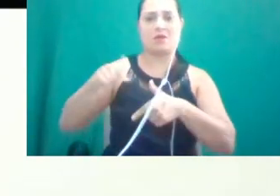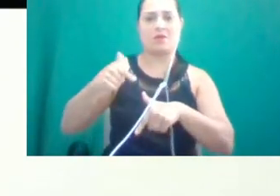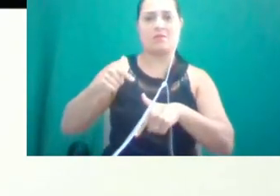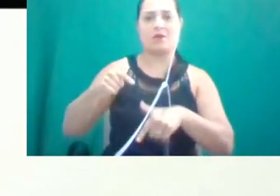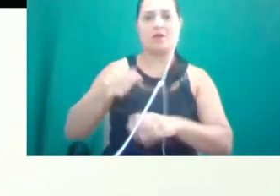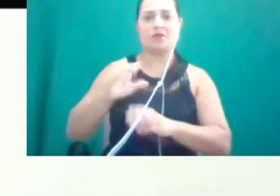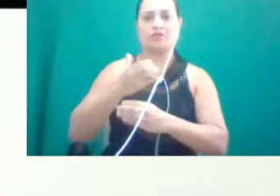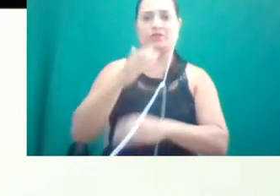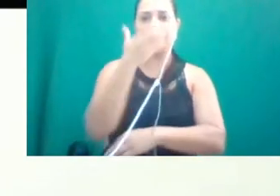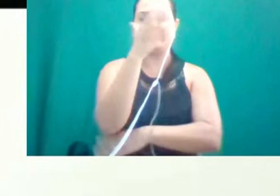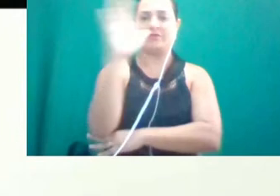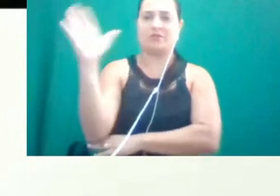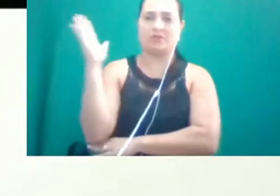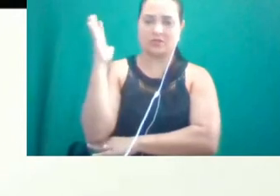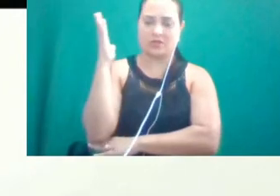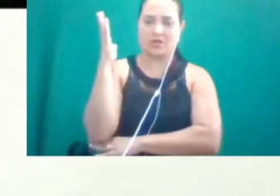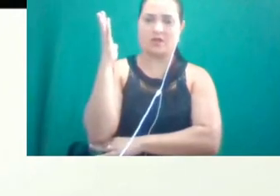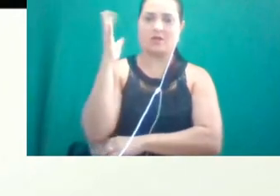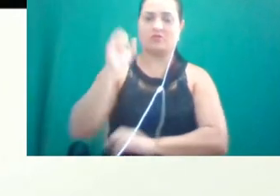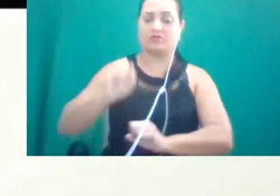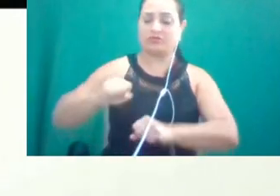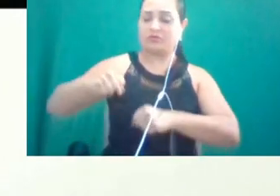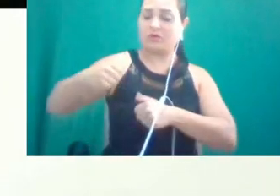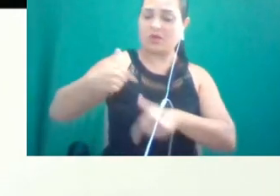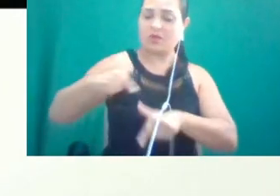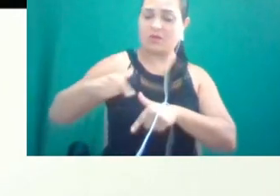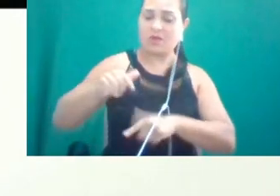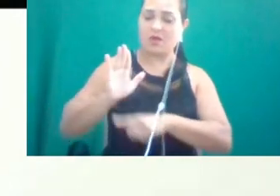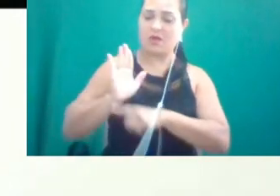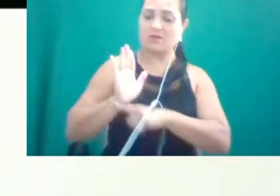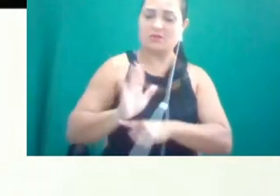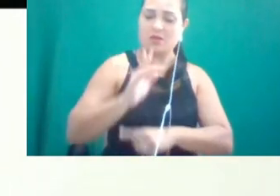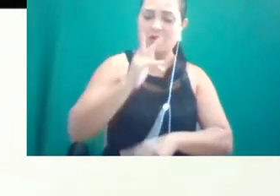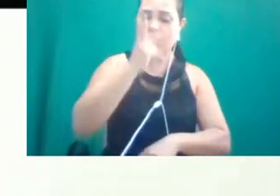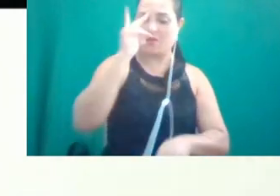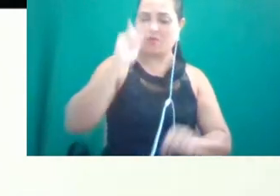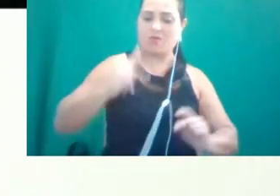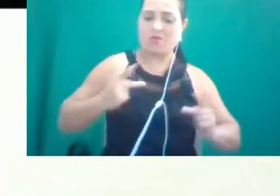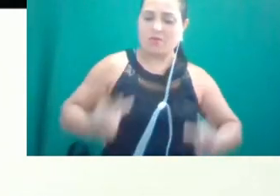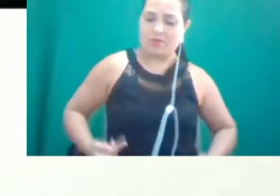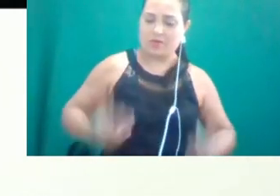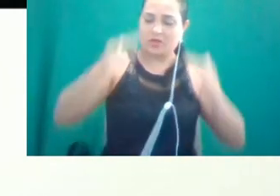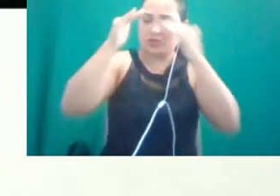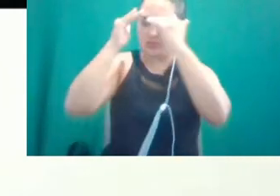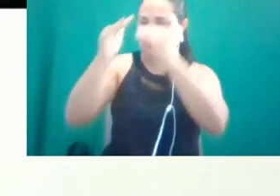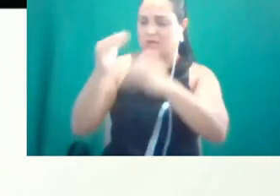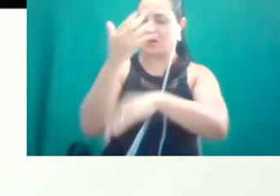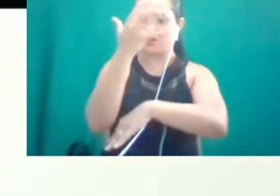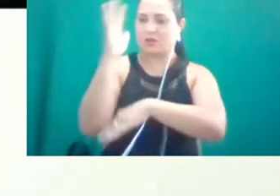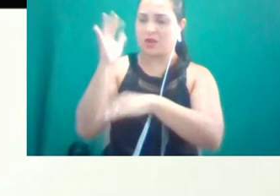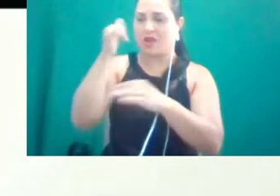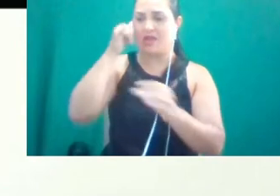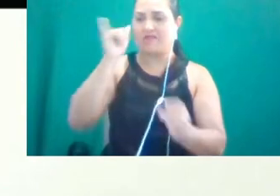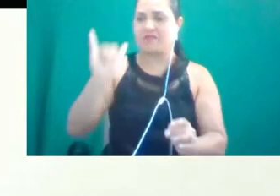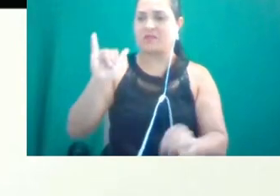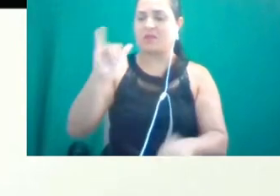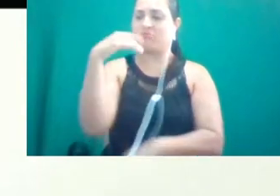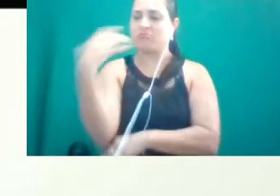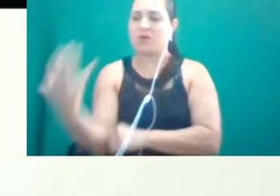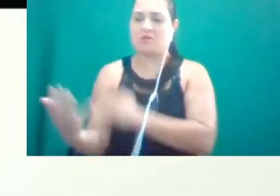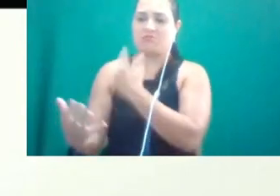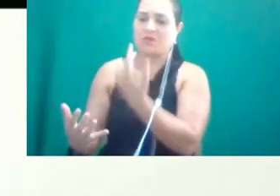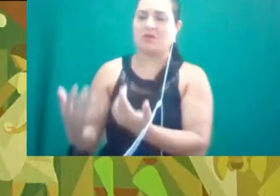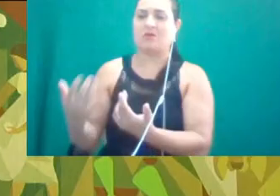ética, empregando conhecimentos técnicos e científicos a serviço da arte e ciência, e tudo fazer para a grandeza da minha